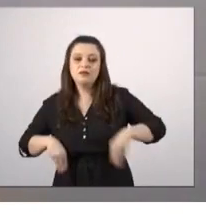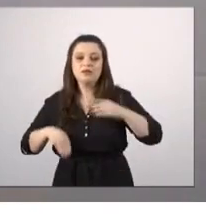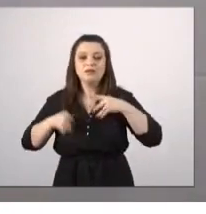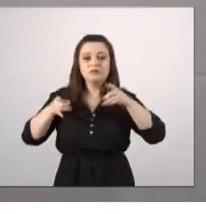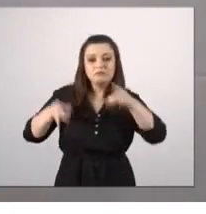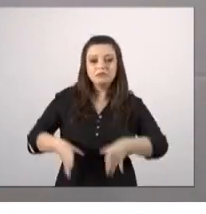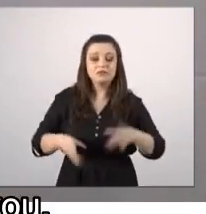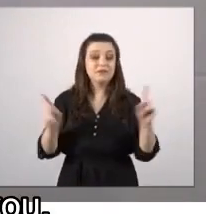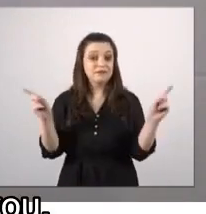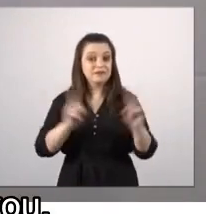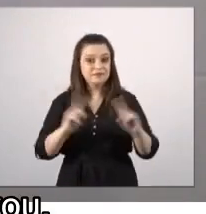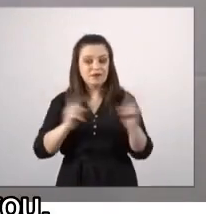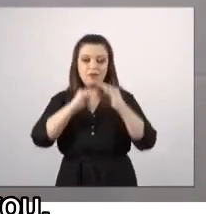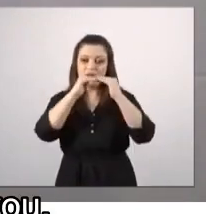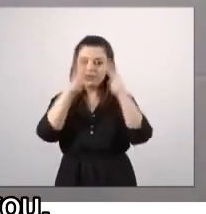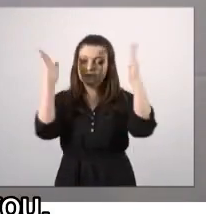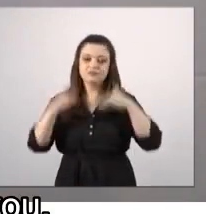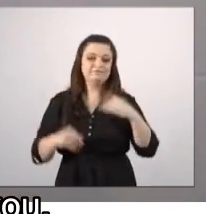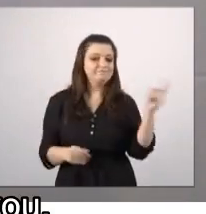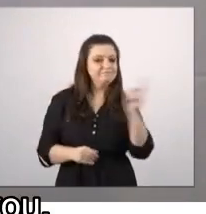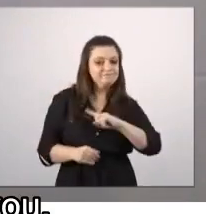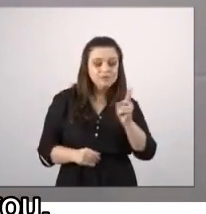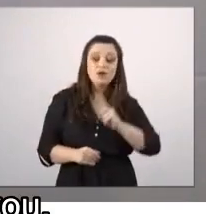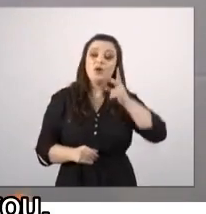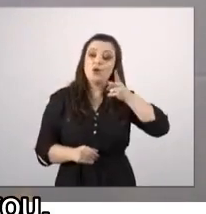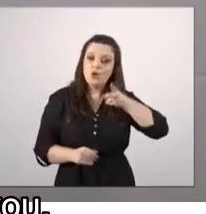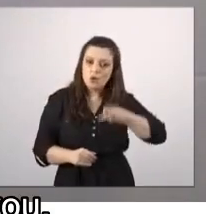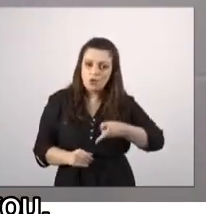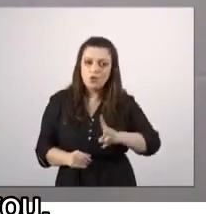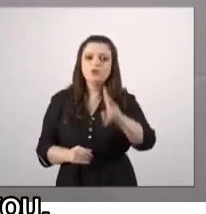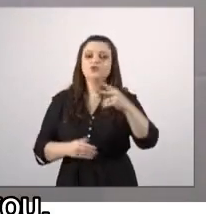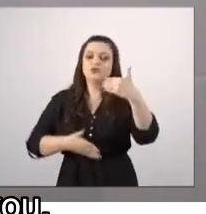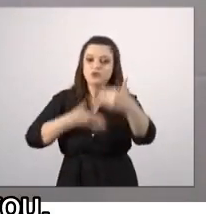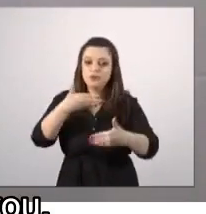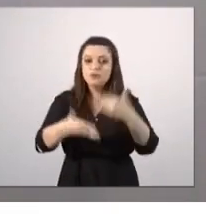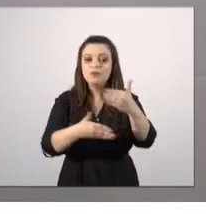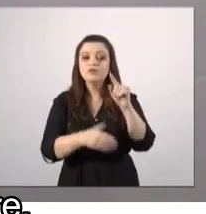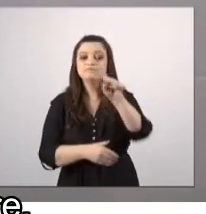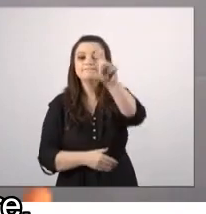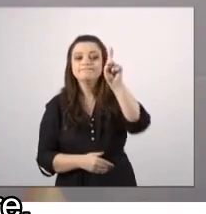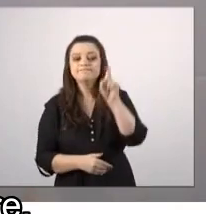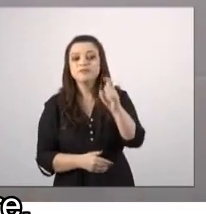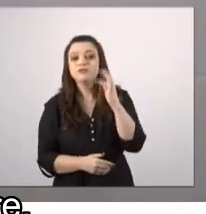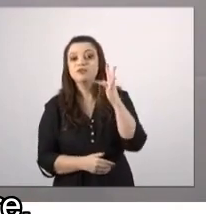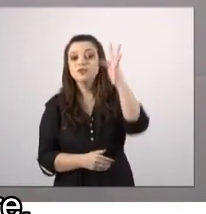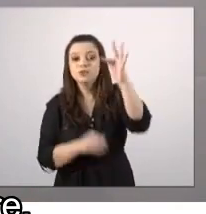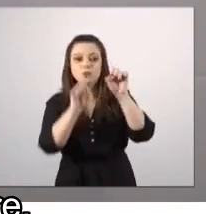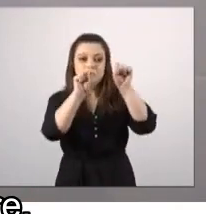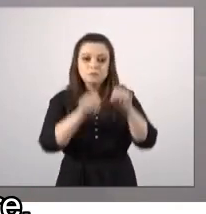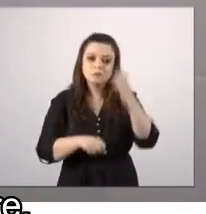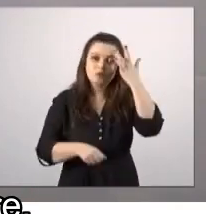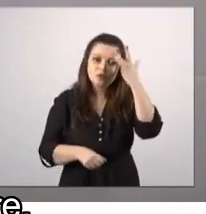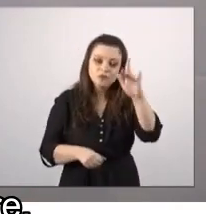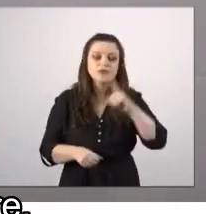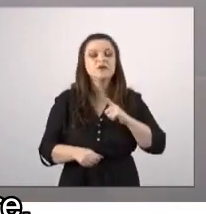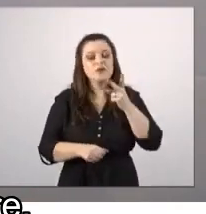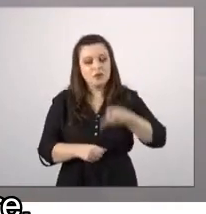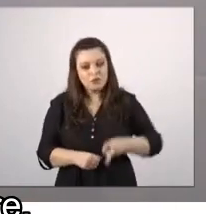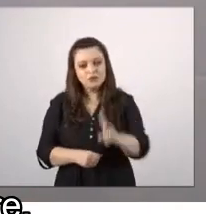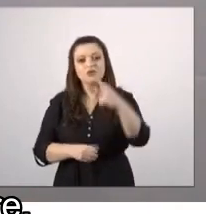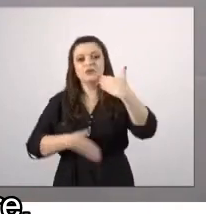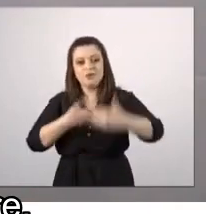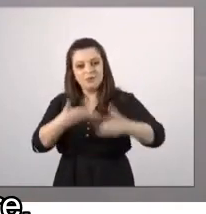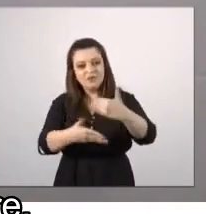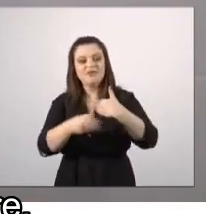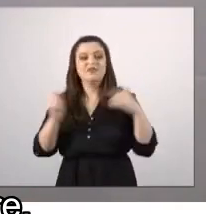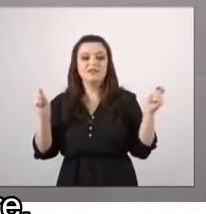em frente, mesmo que vocês não saibam o que lhes espera, pois agindo desta forma, estarão construindo